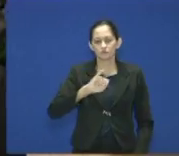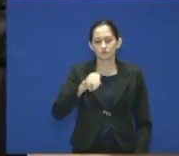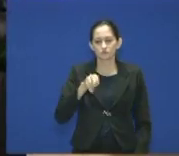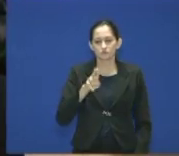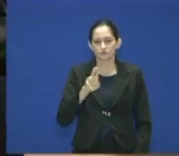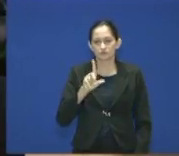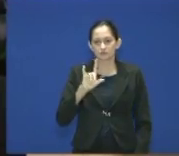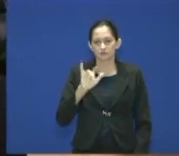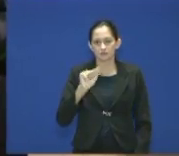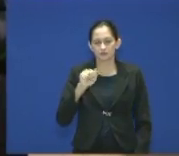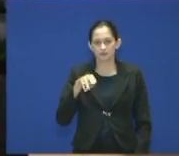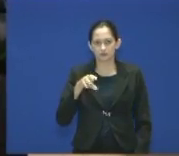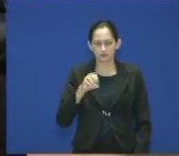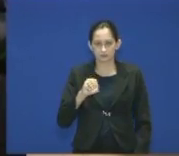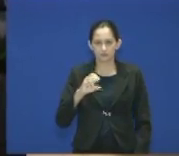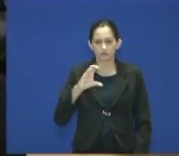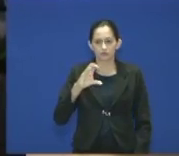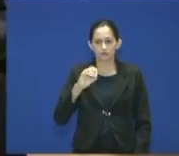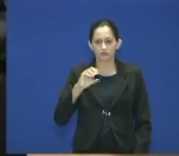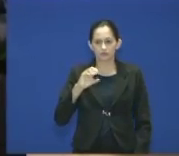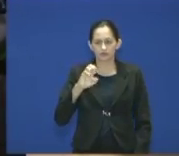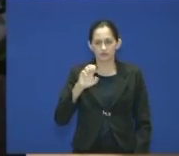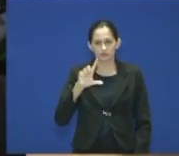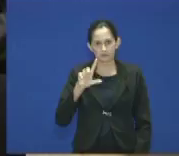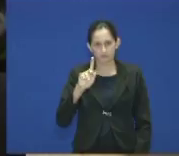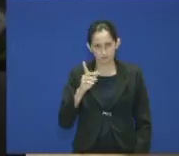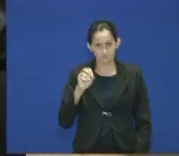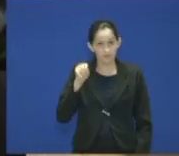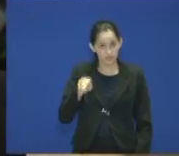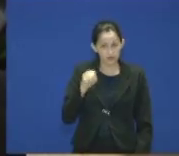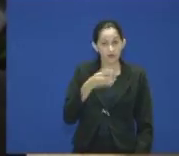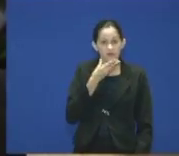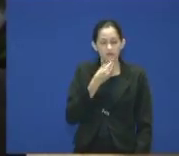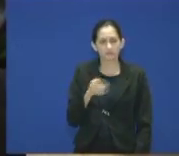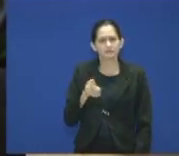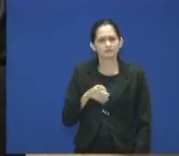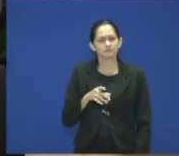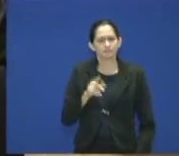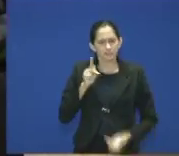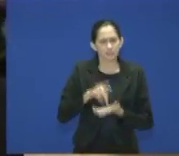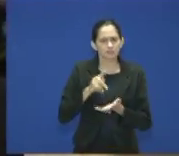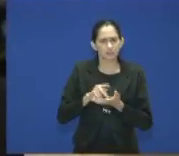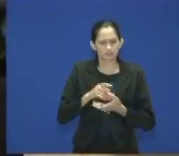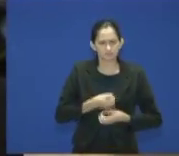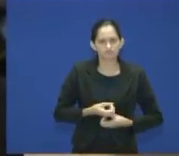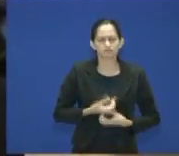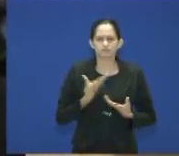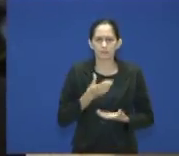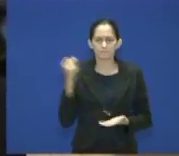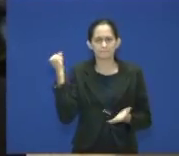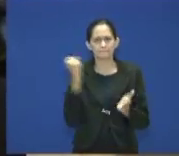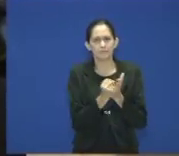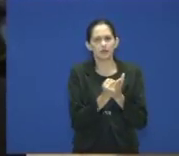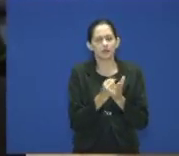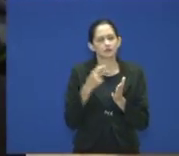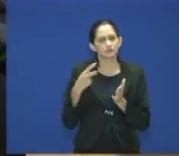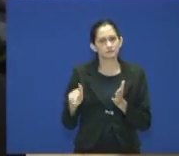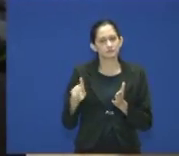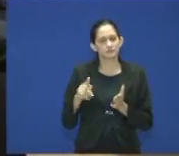Capuzzo. Juliano sempre foi sincero. E essa, sem dúvida, era a sua marca